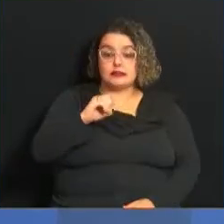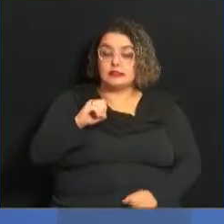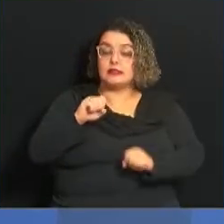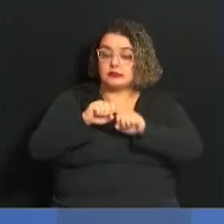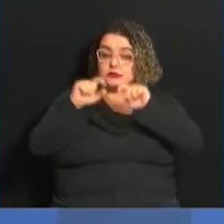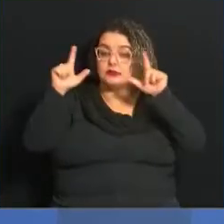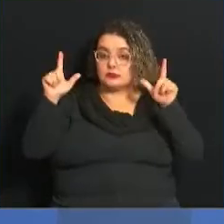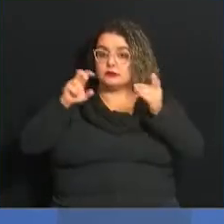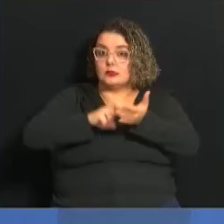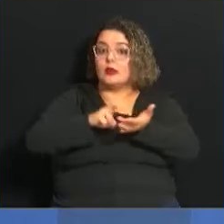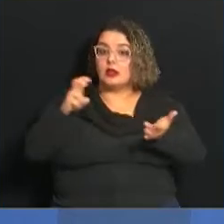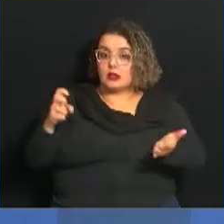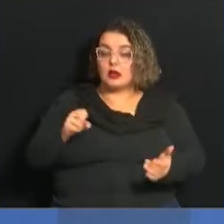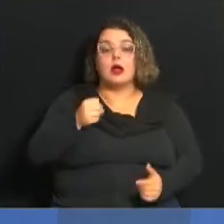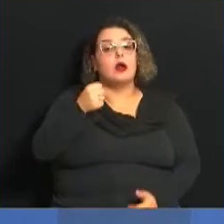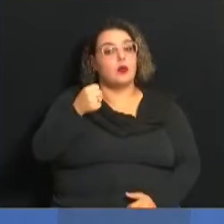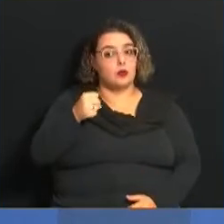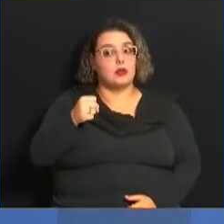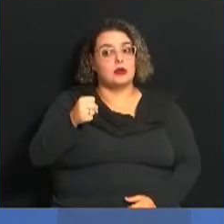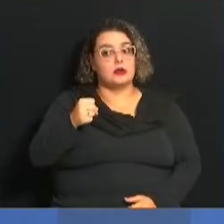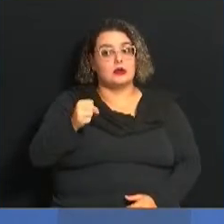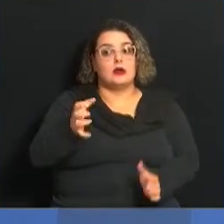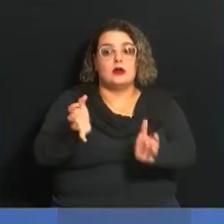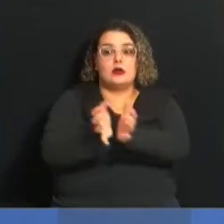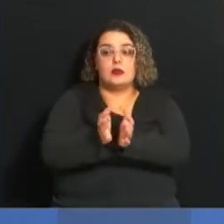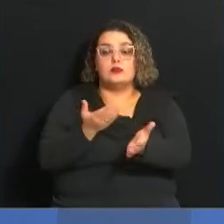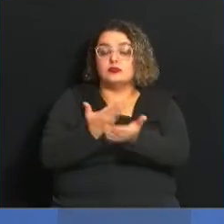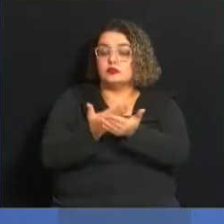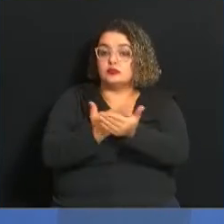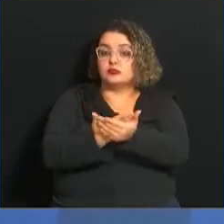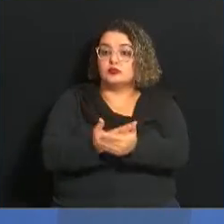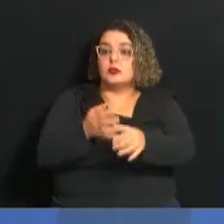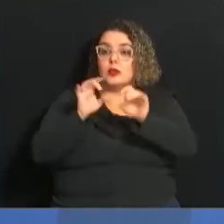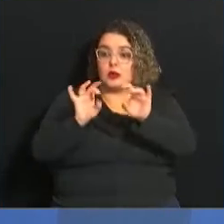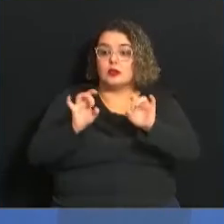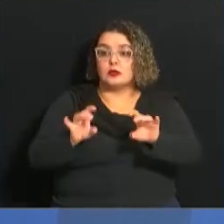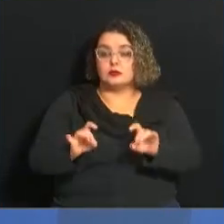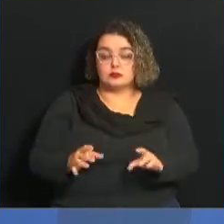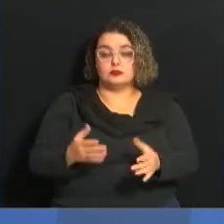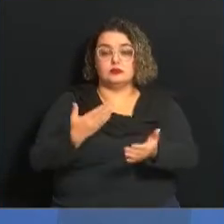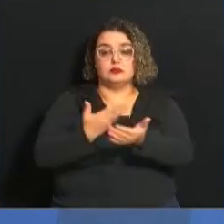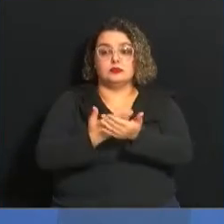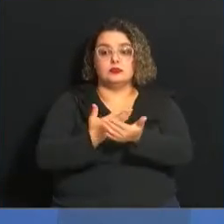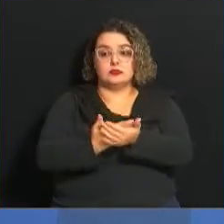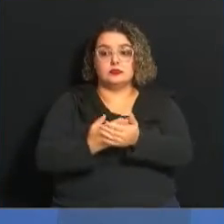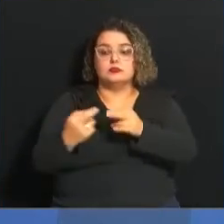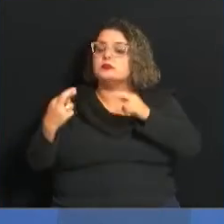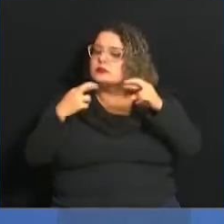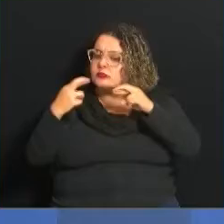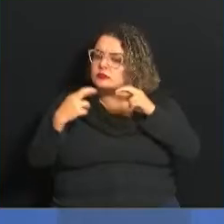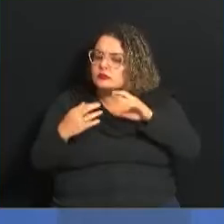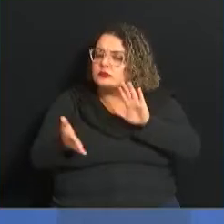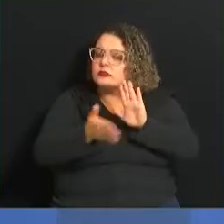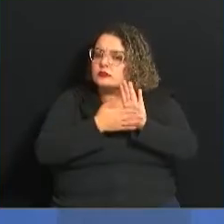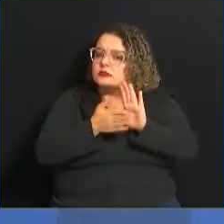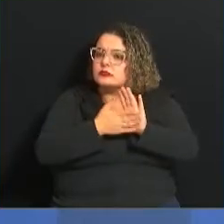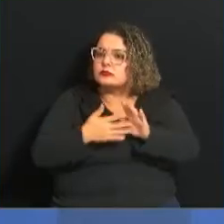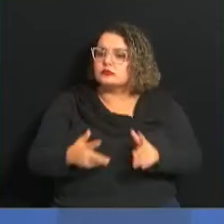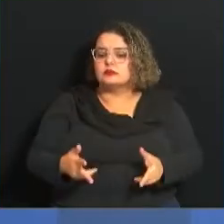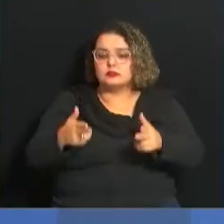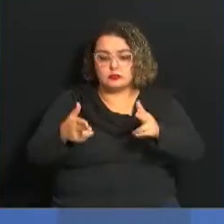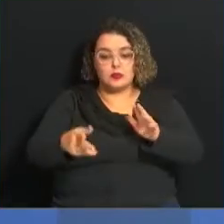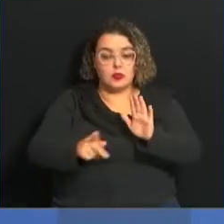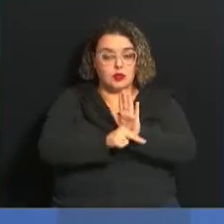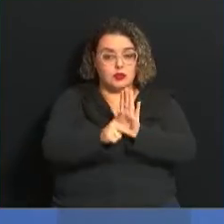tem a 8ª reunião da Comissão Especial de Estudos, com a finalidade de analisar, propor intervenções,